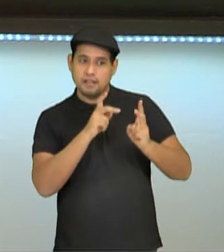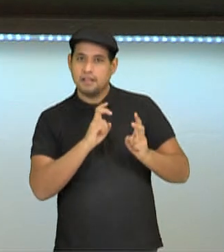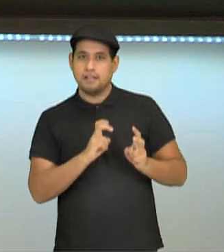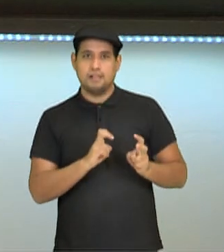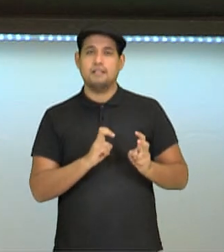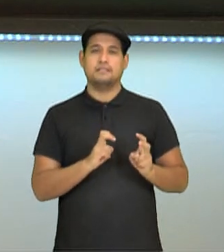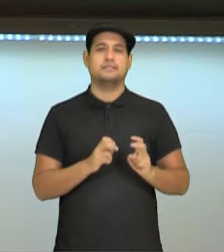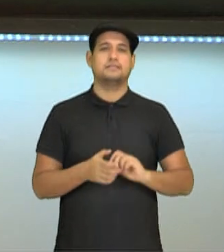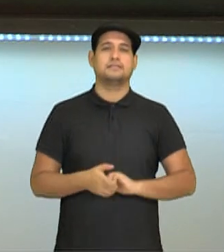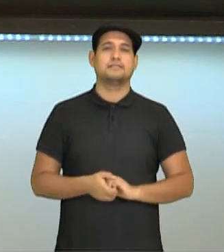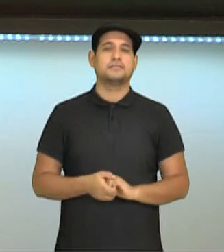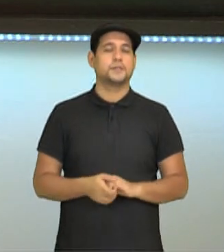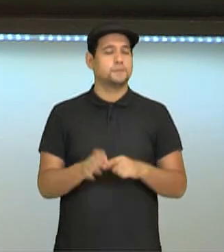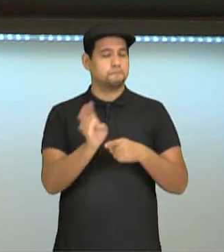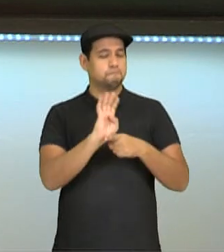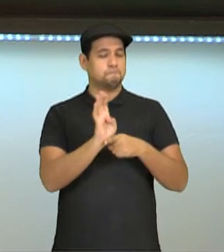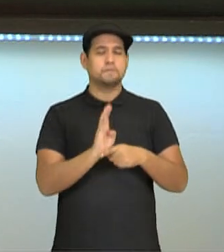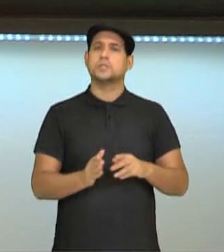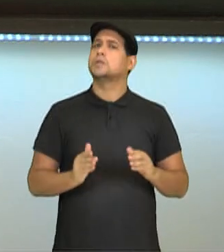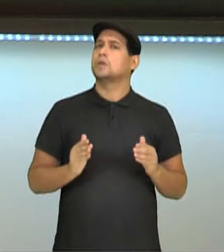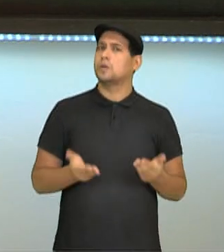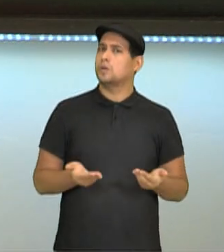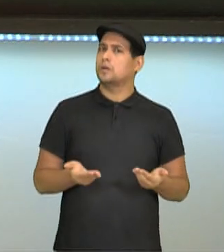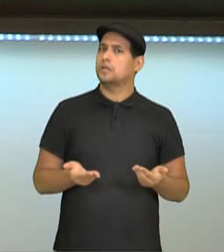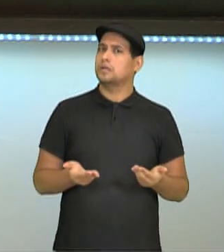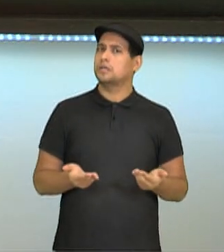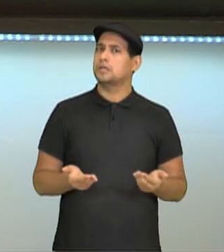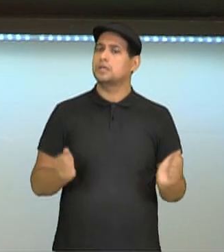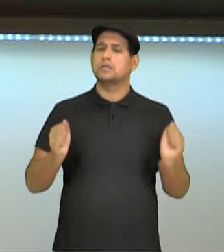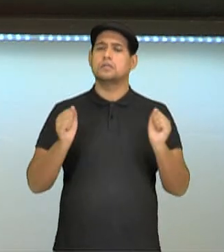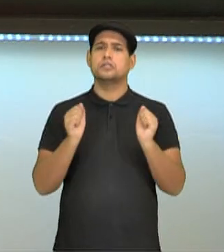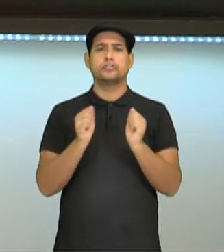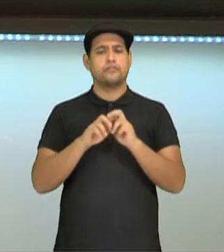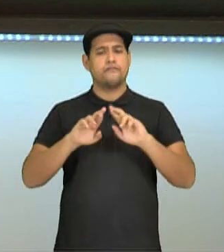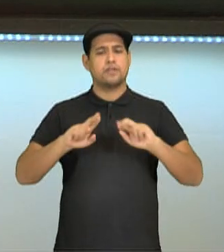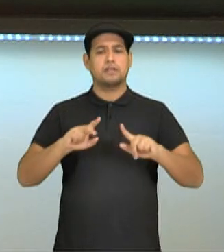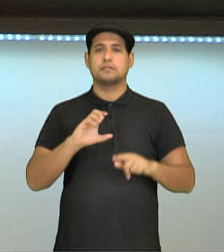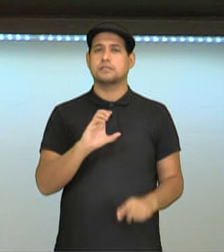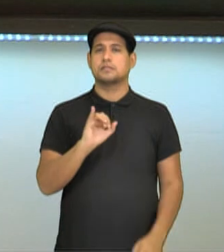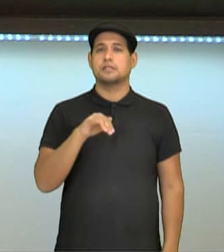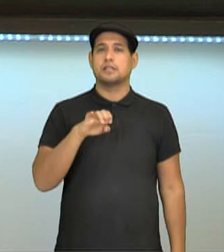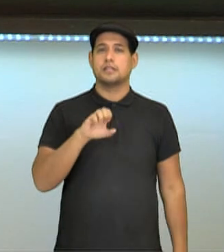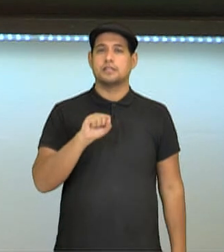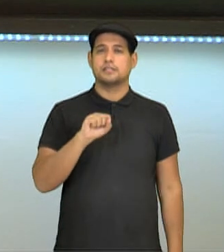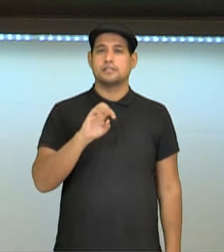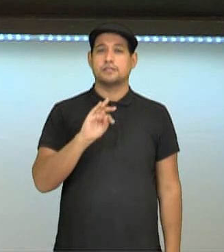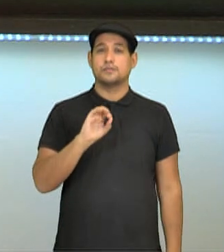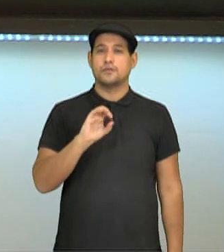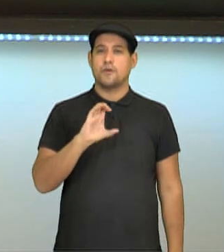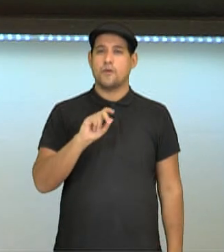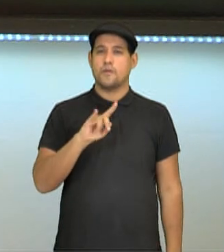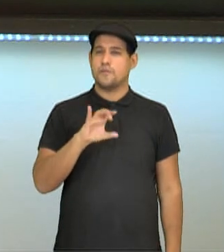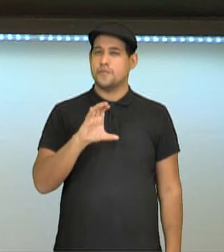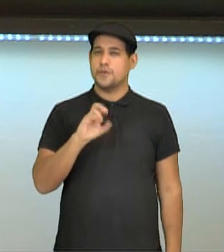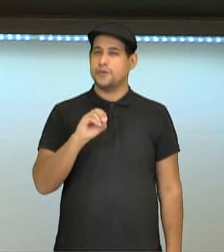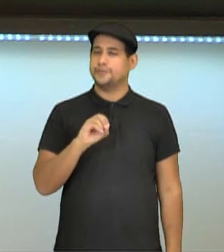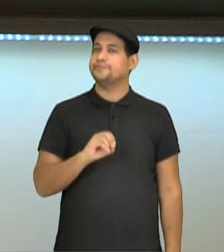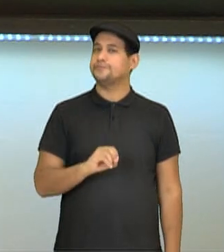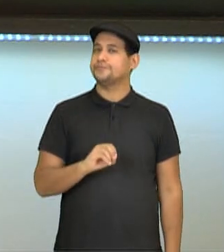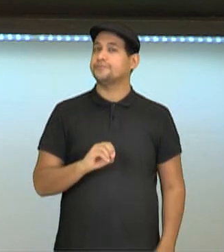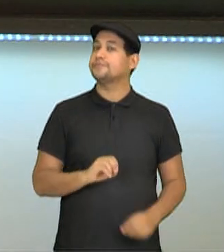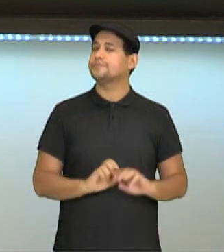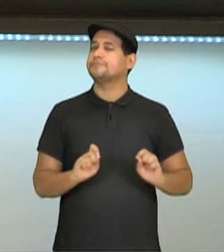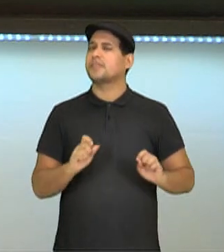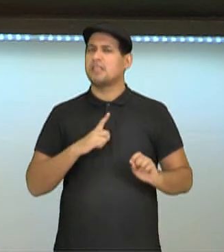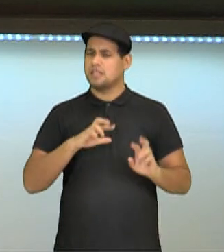encontrou do cinema atual para o cinetoscópio do Thomas Edison? Né? Deve ter